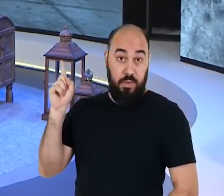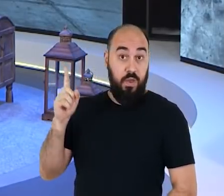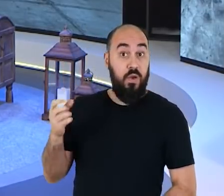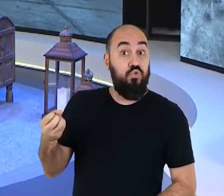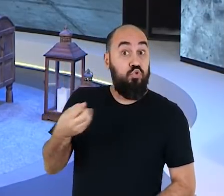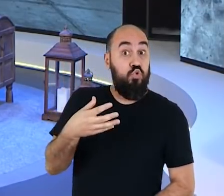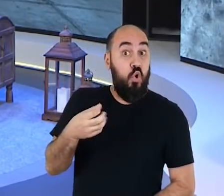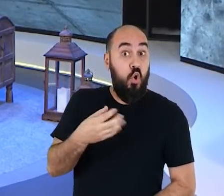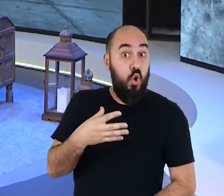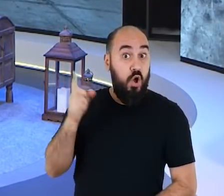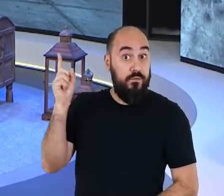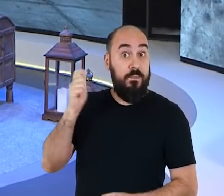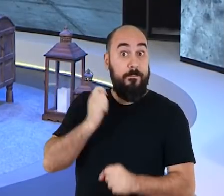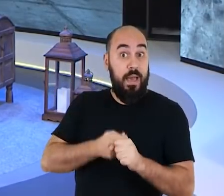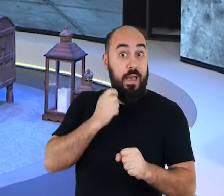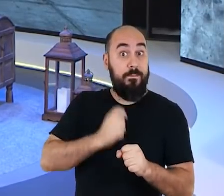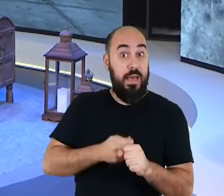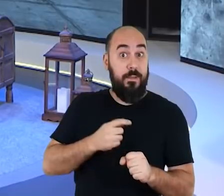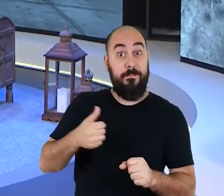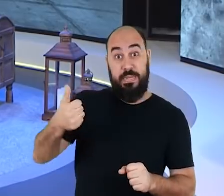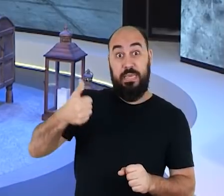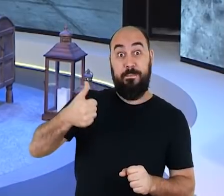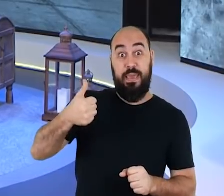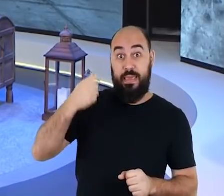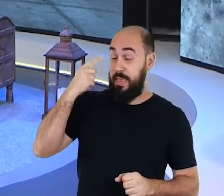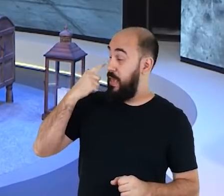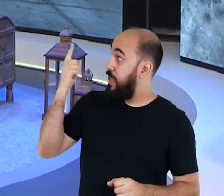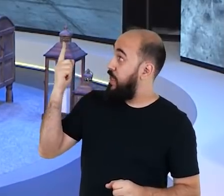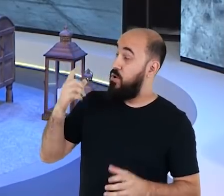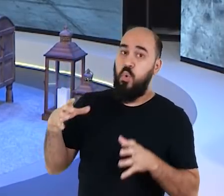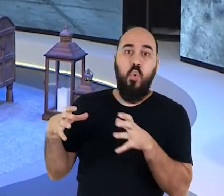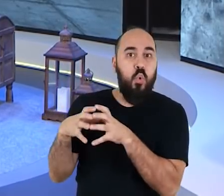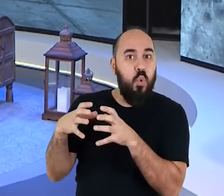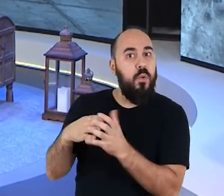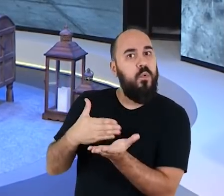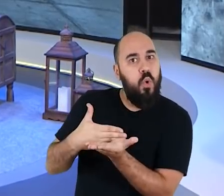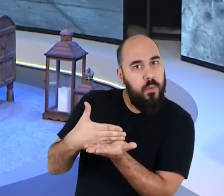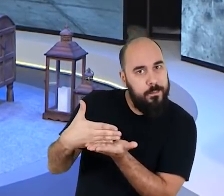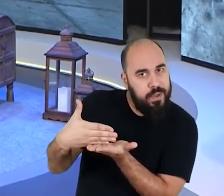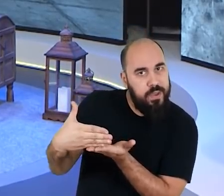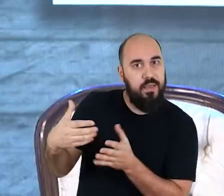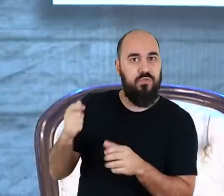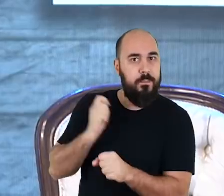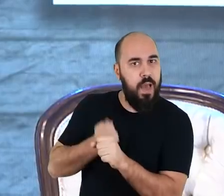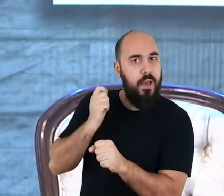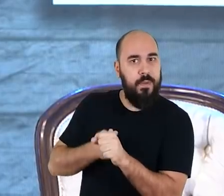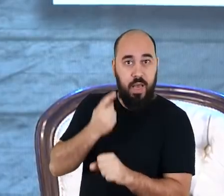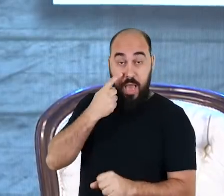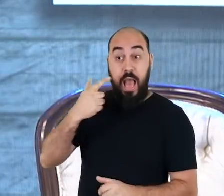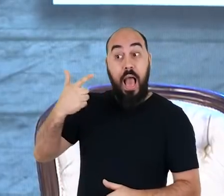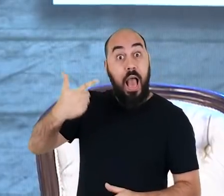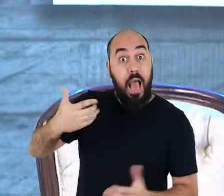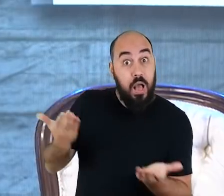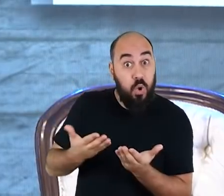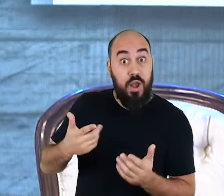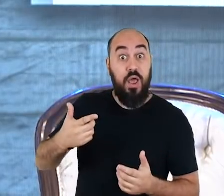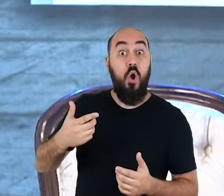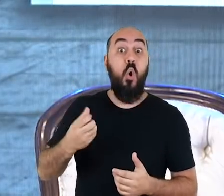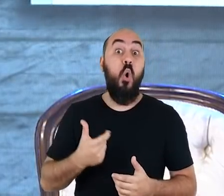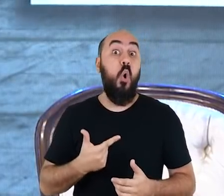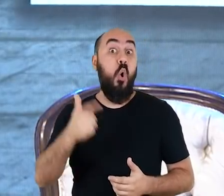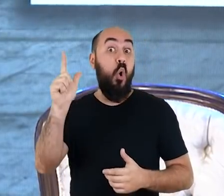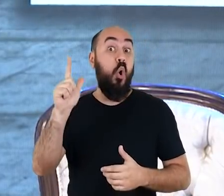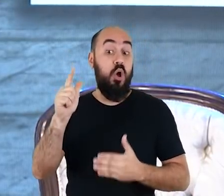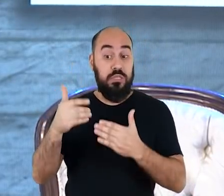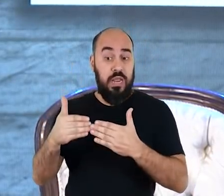para vocês cunhada em Jerusalém, de uma das primeiras edições. Agora vamos ver uma outra moeda igual cunhada em Jerusalém